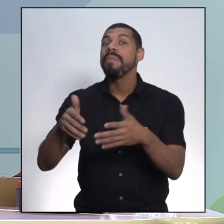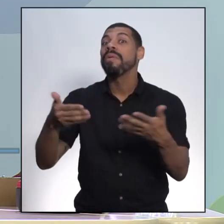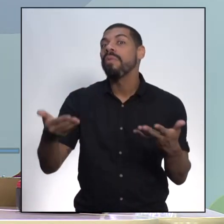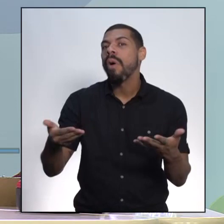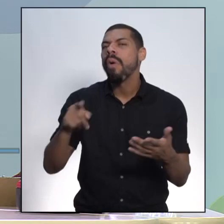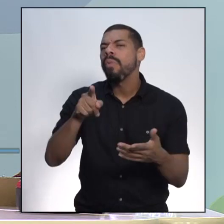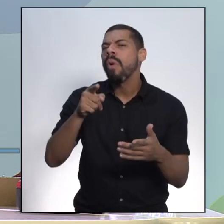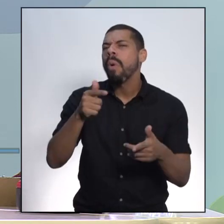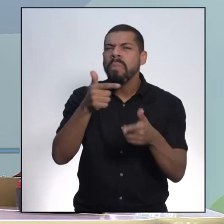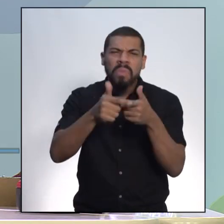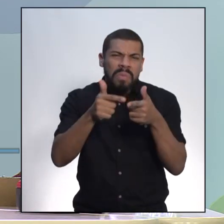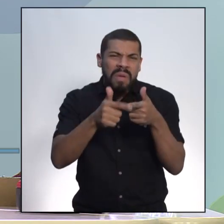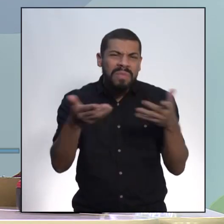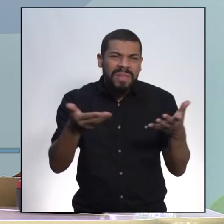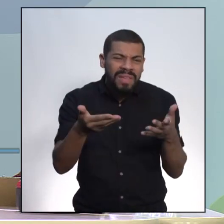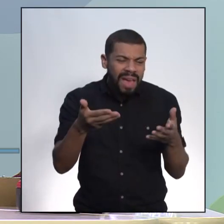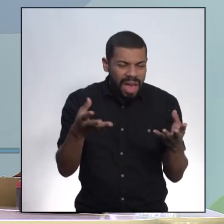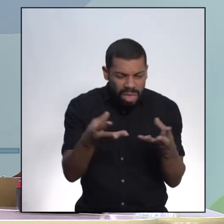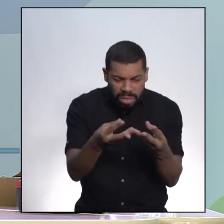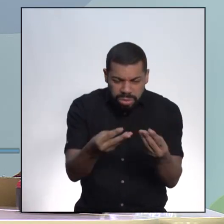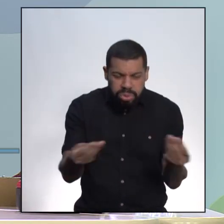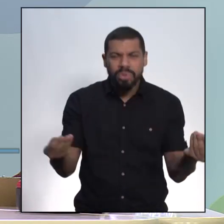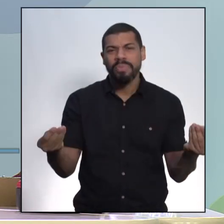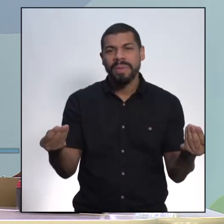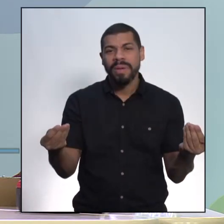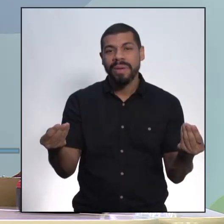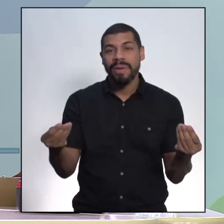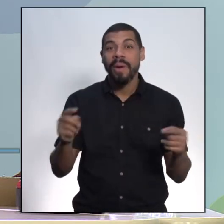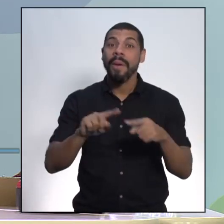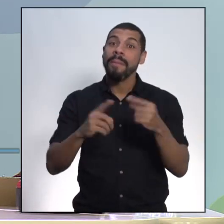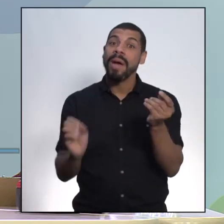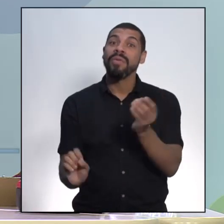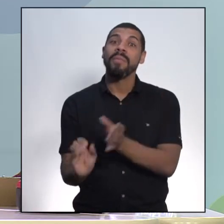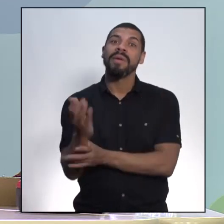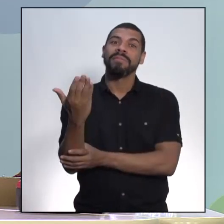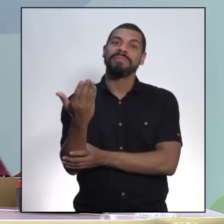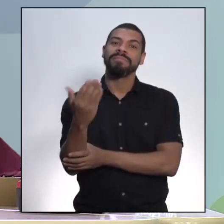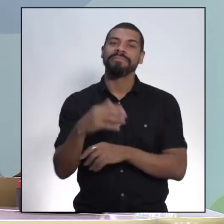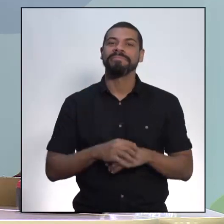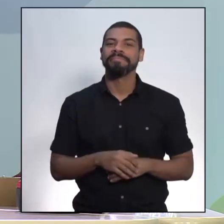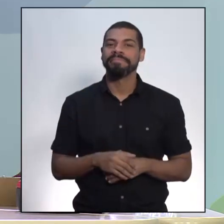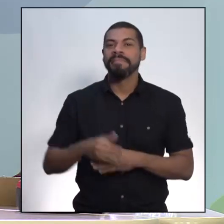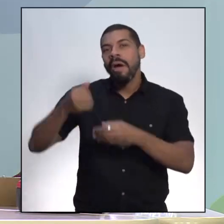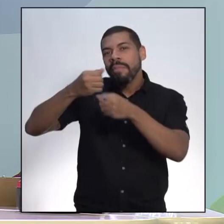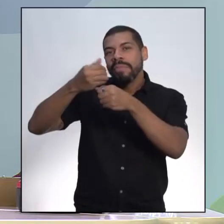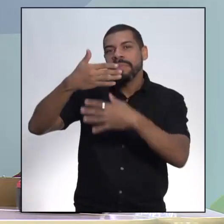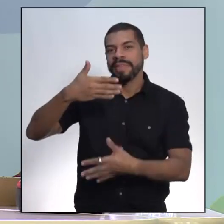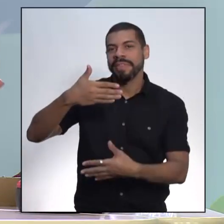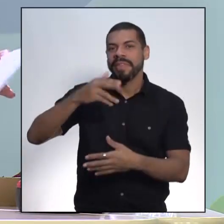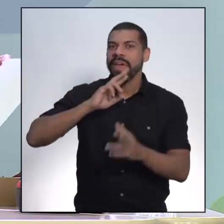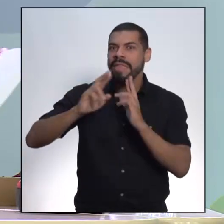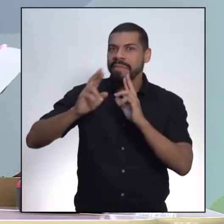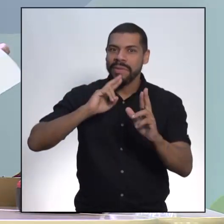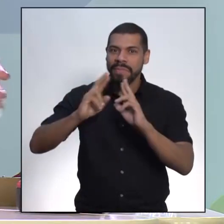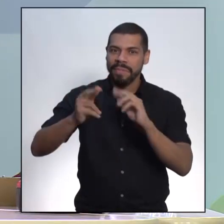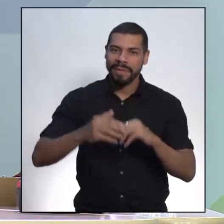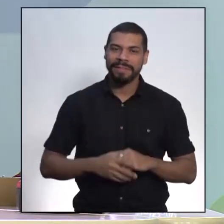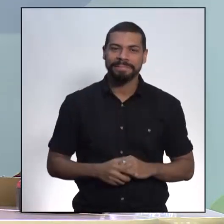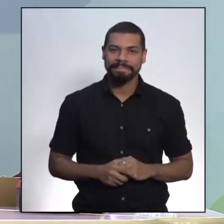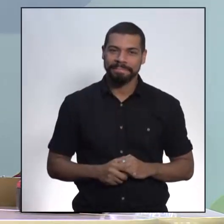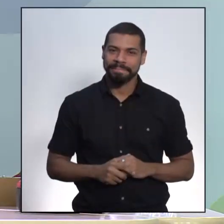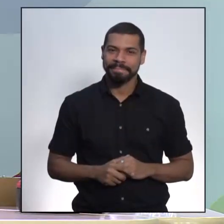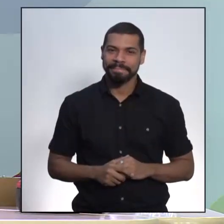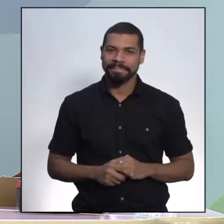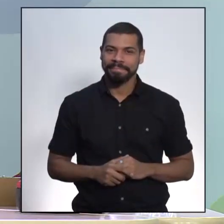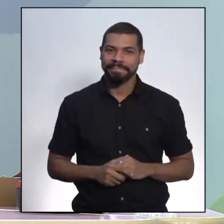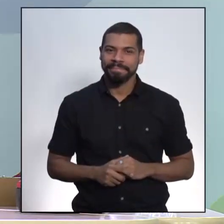você gostaria de resolver com uma ideia ou com uma criação? Vão interagindo aí também com a gente, certo?